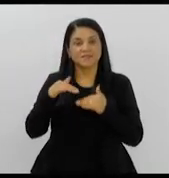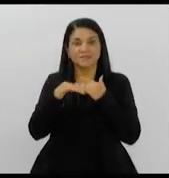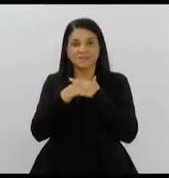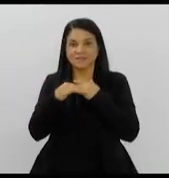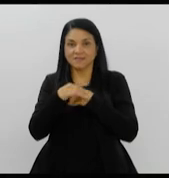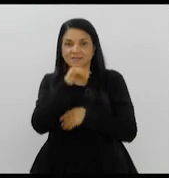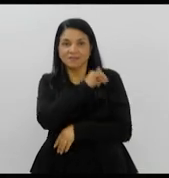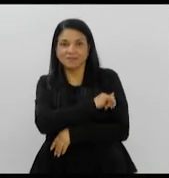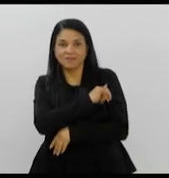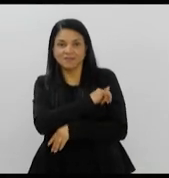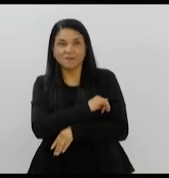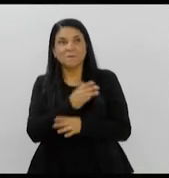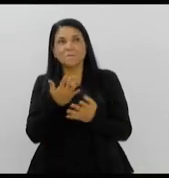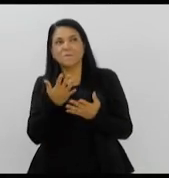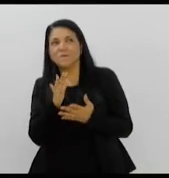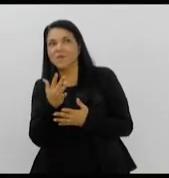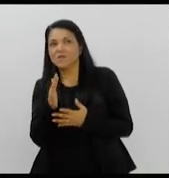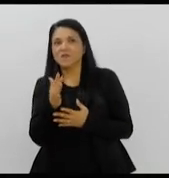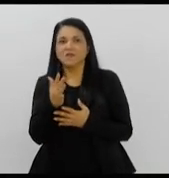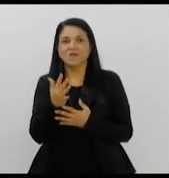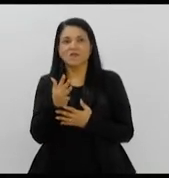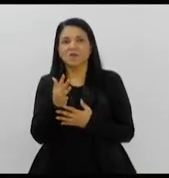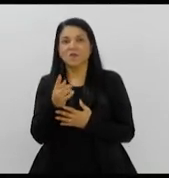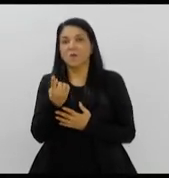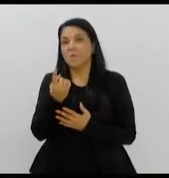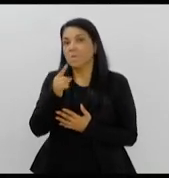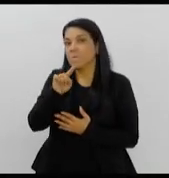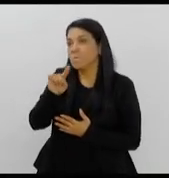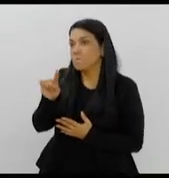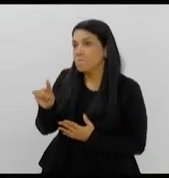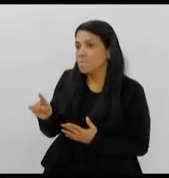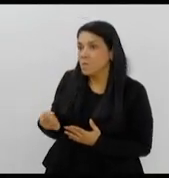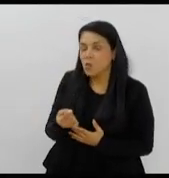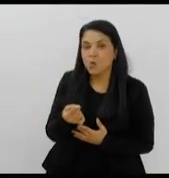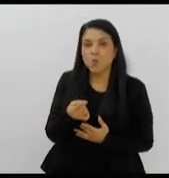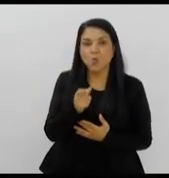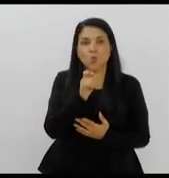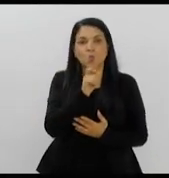Janeiro aproximadamente 1.000 candidatos.